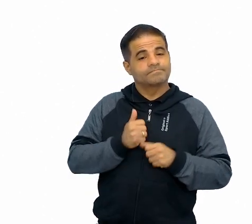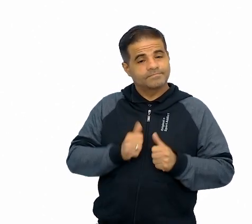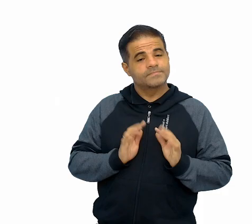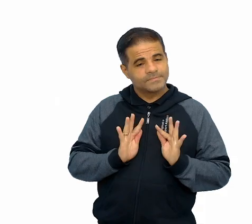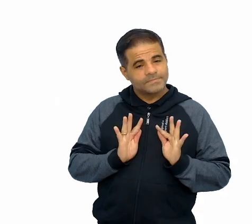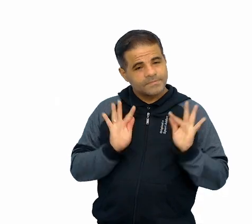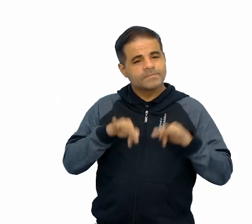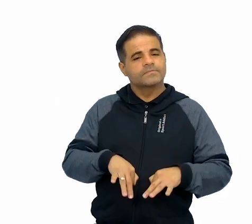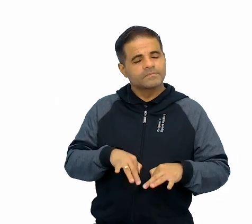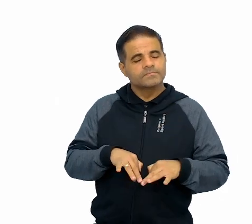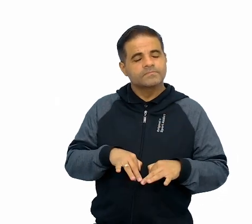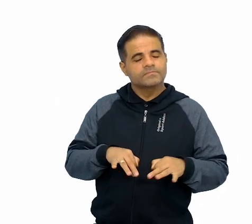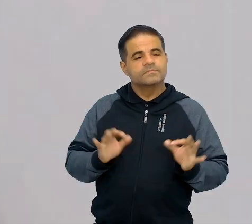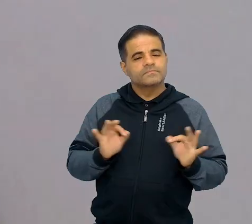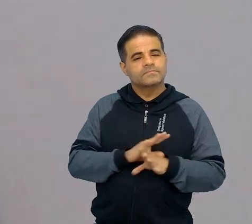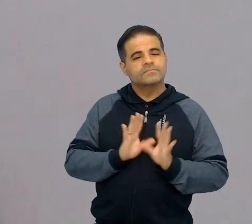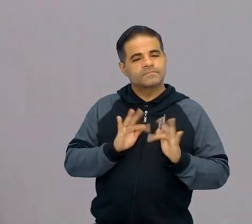vocês,